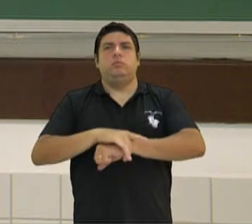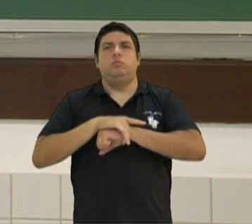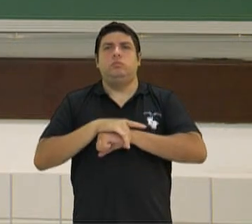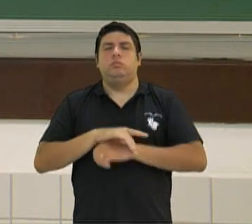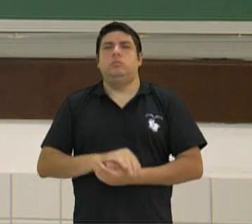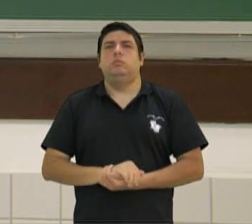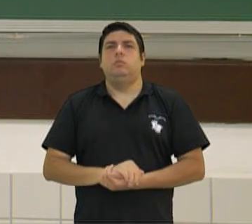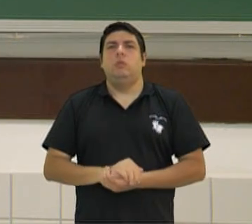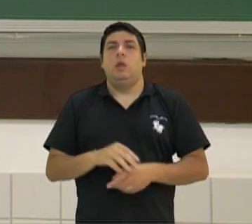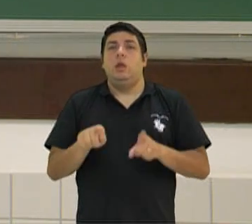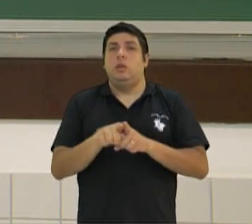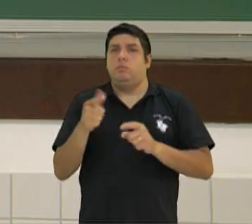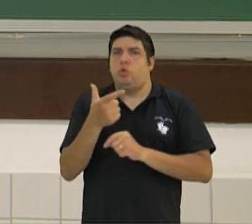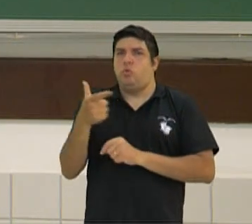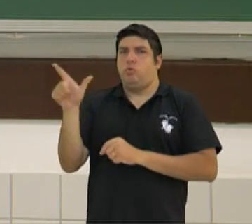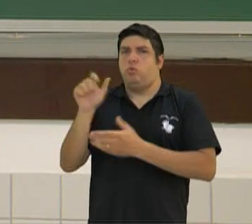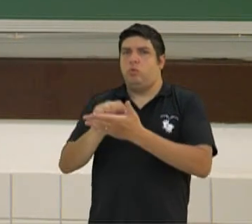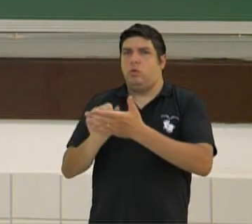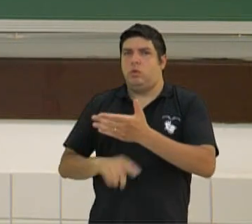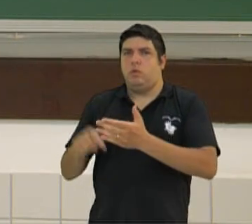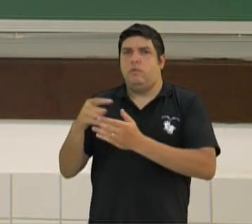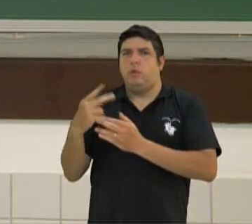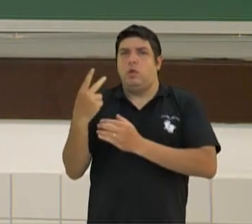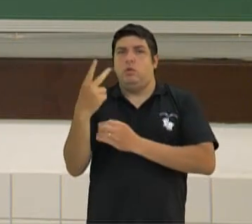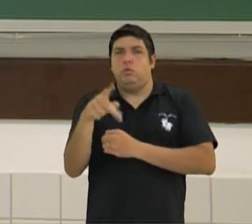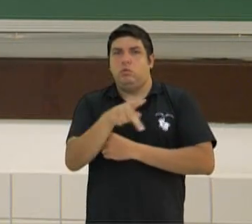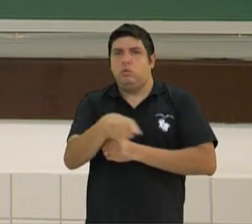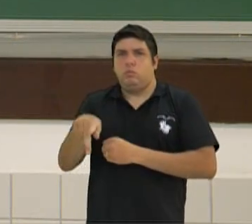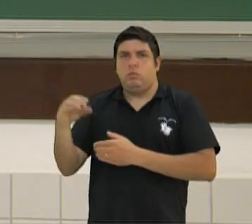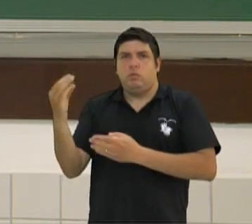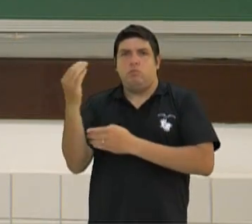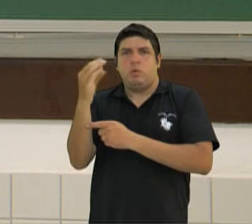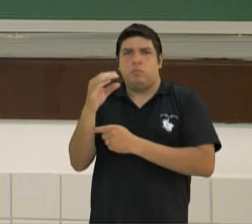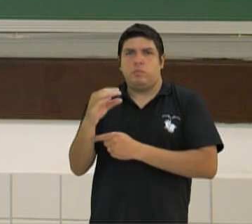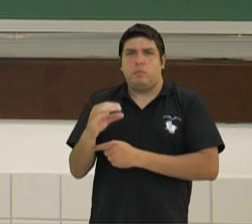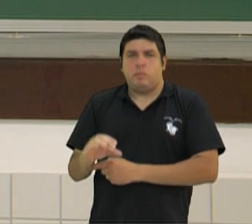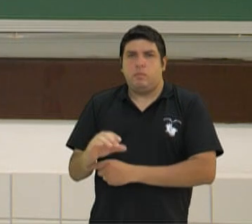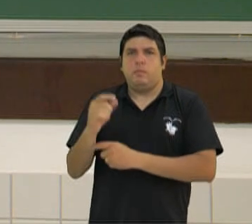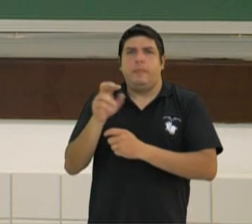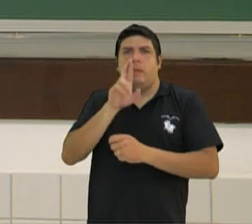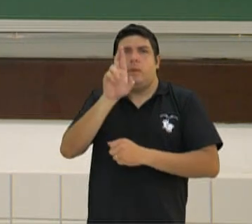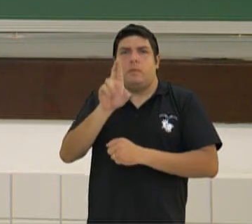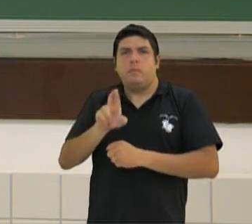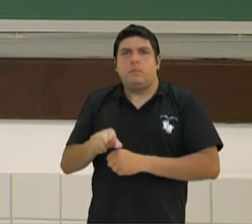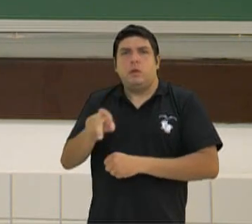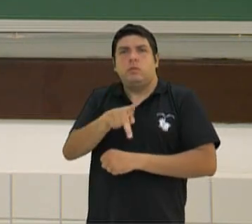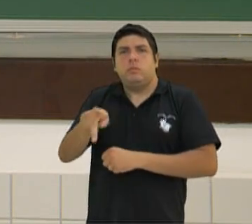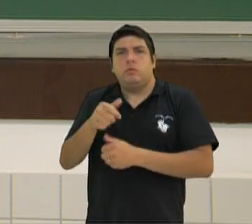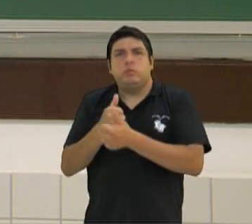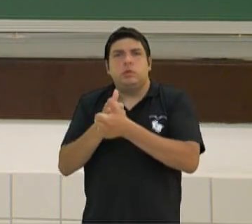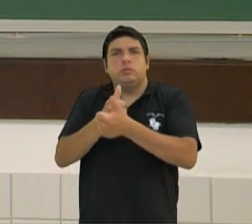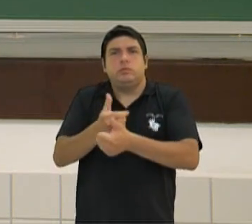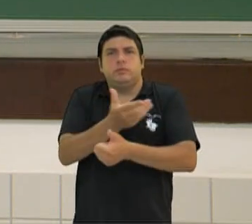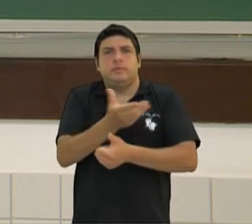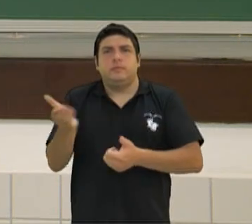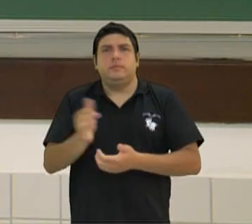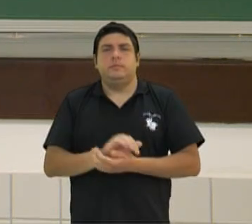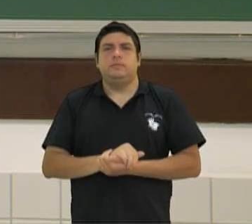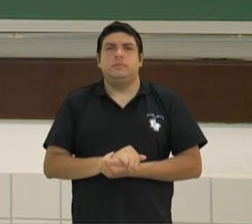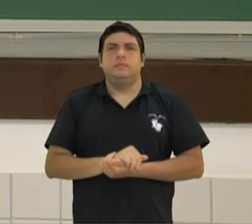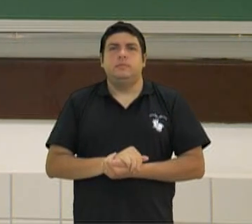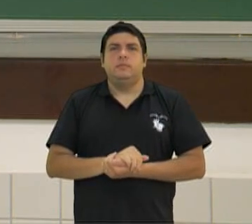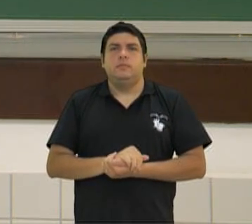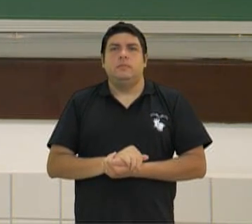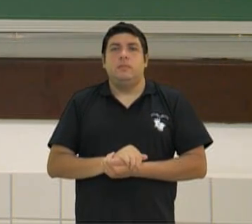os outros exercícios postados lá no aplicativo para que o professor acompanhe o rendimento de vocês aí, o aprendizado. Aqueles alunos